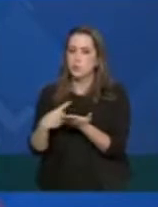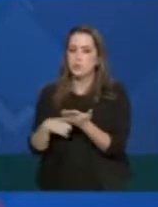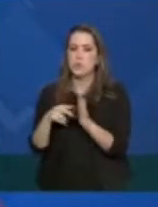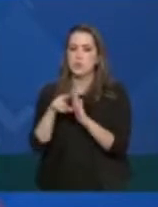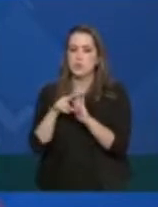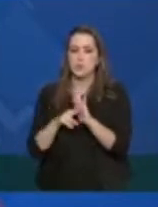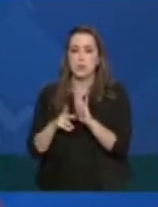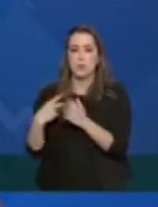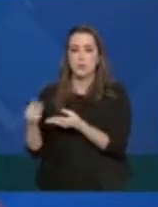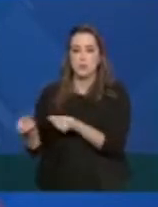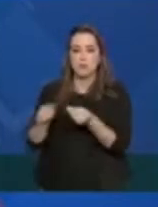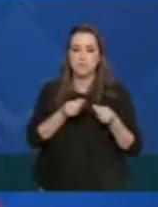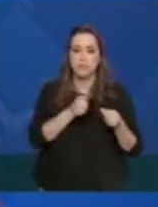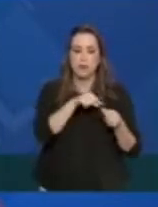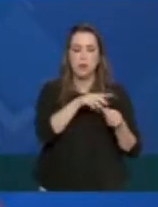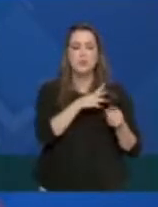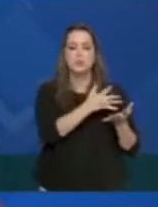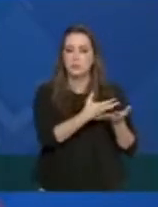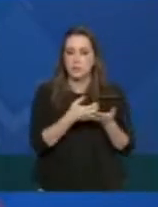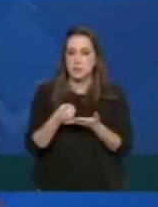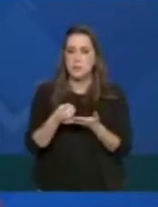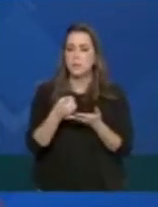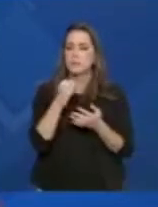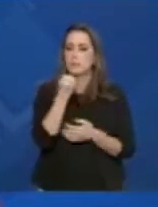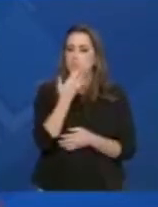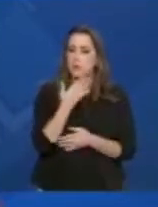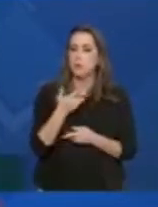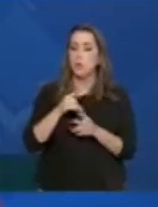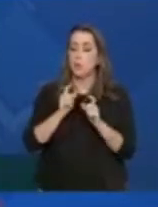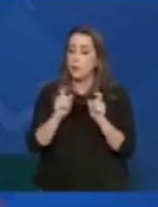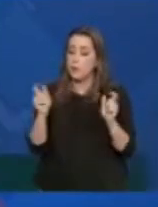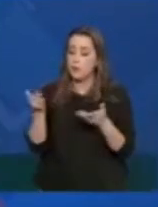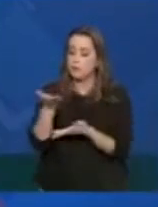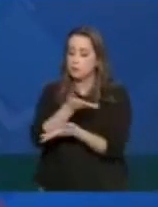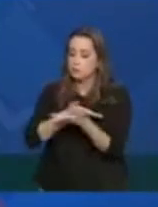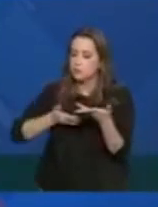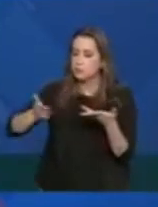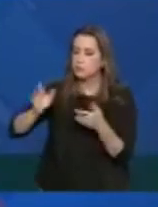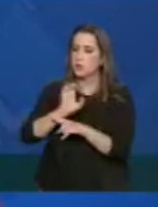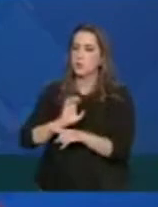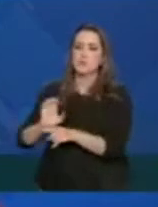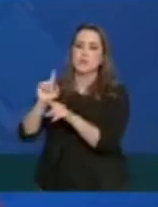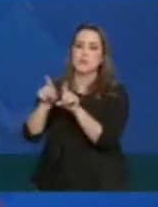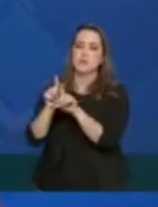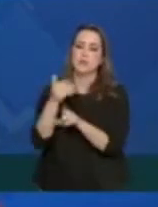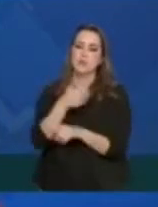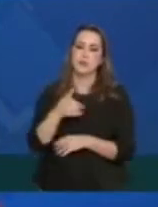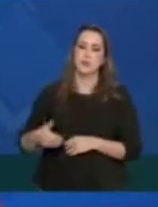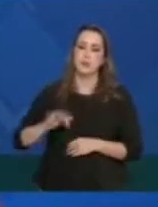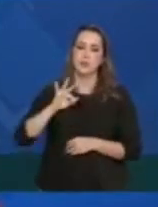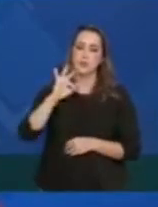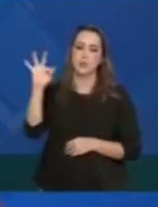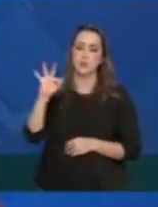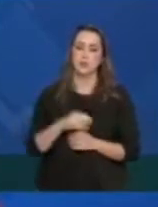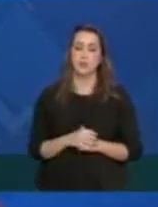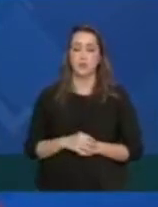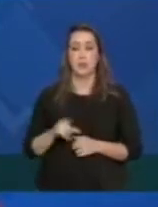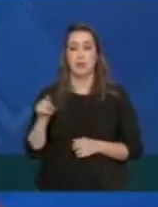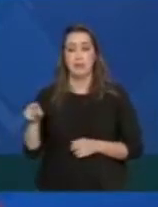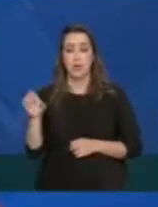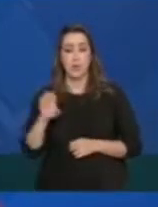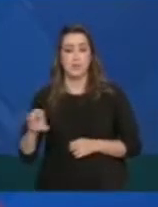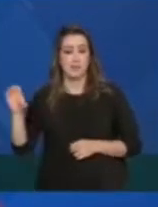perspectiva de aumentar a interlocução e esse entrosamento entre os estados e o governo federal. Muitos problemas